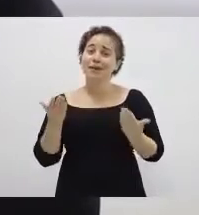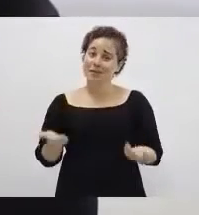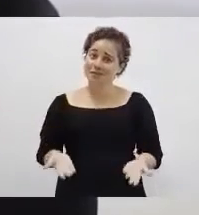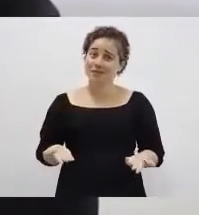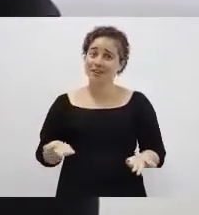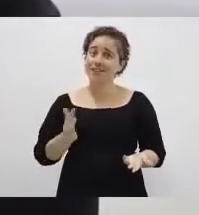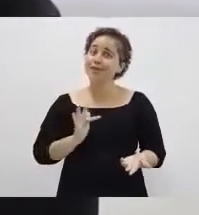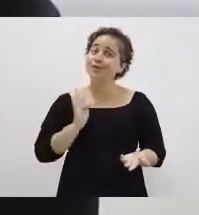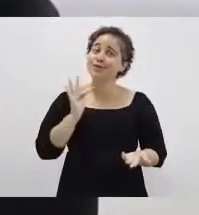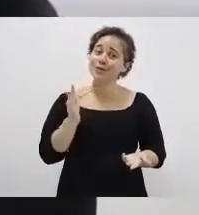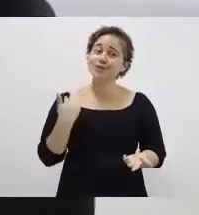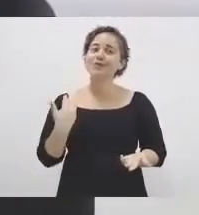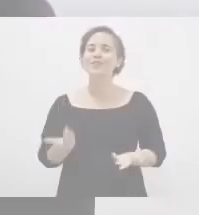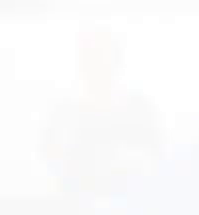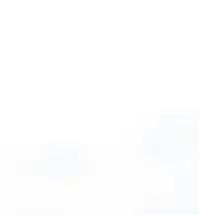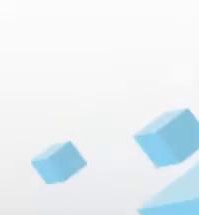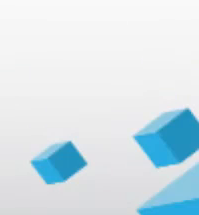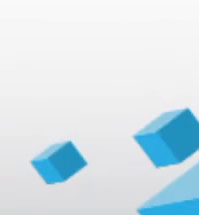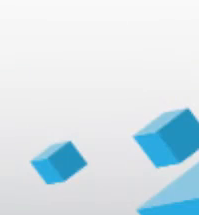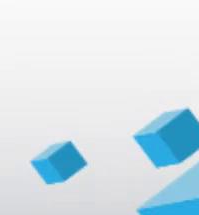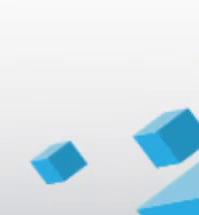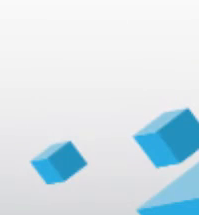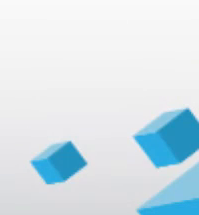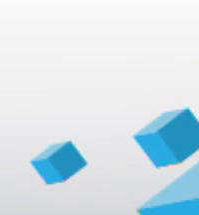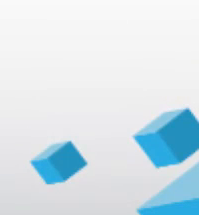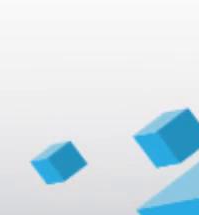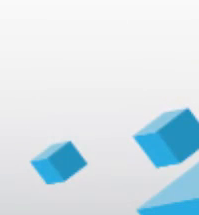se encontra em breve. Até lá!